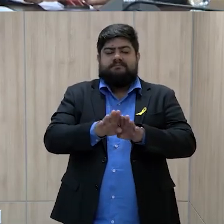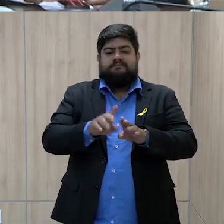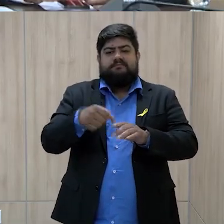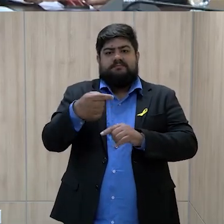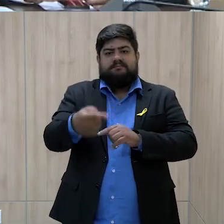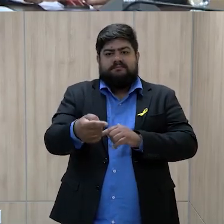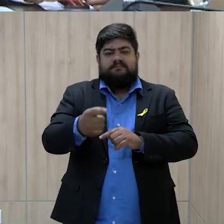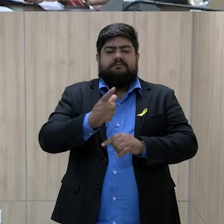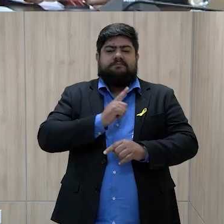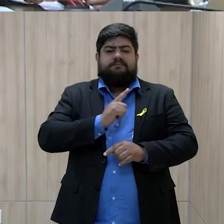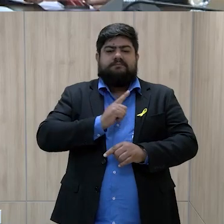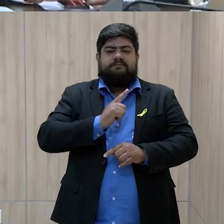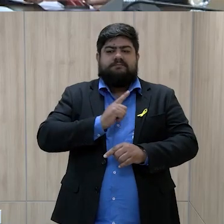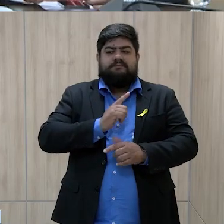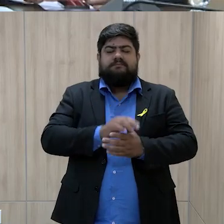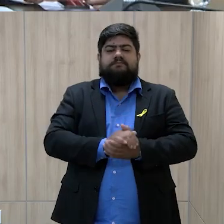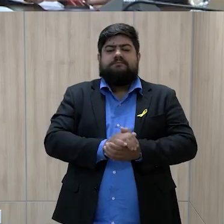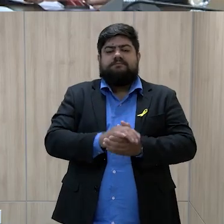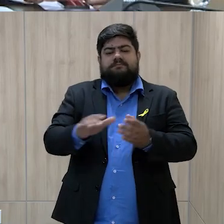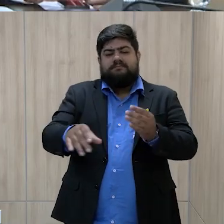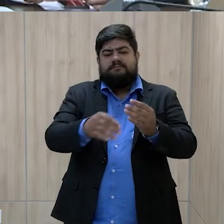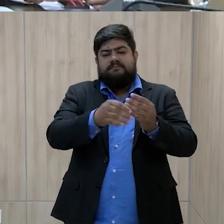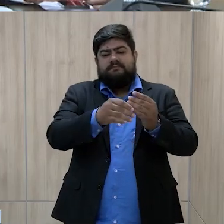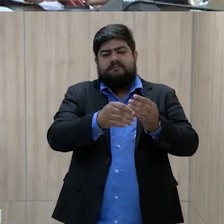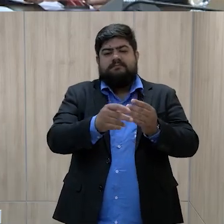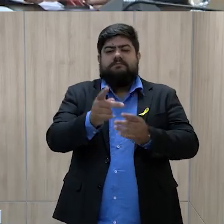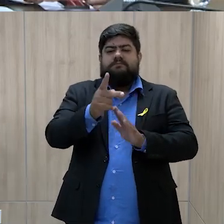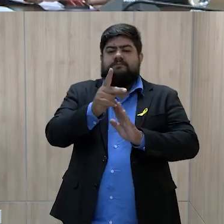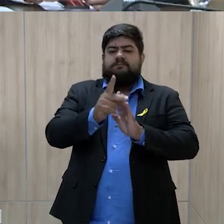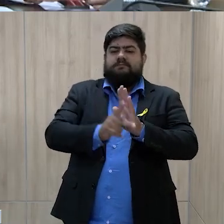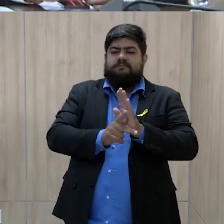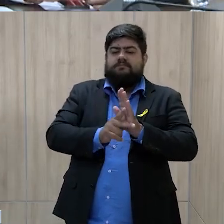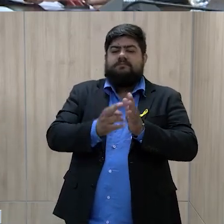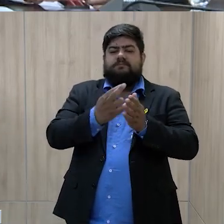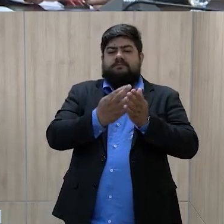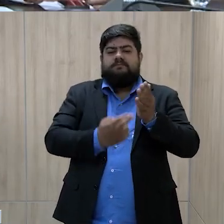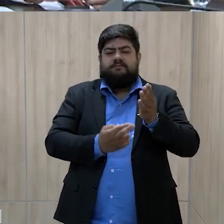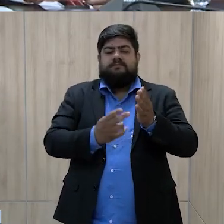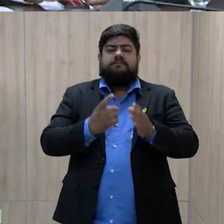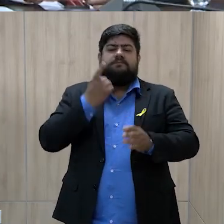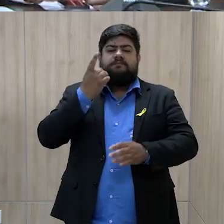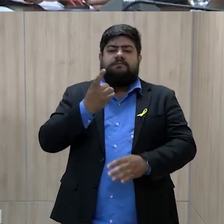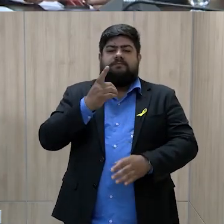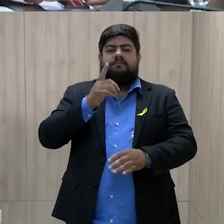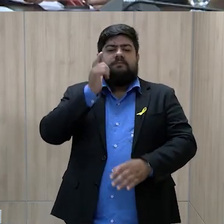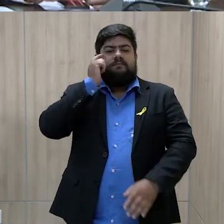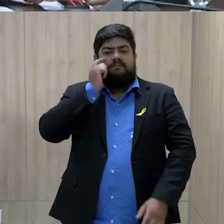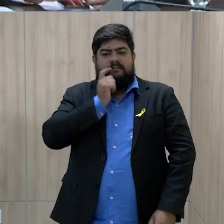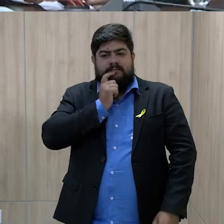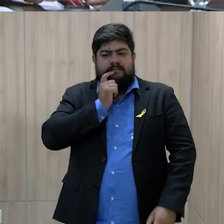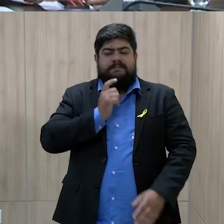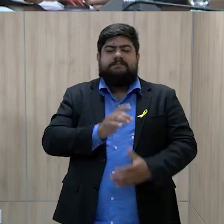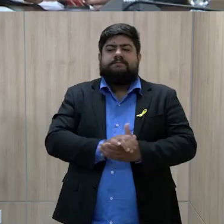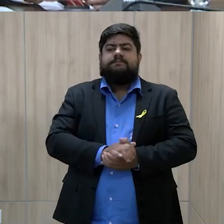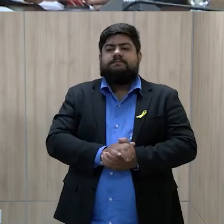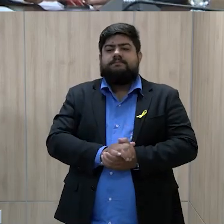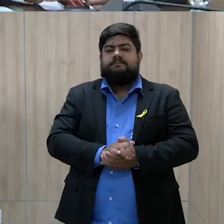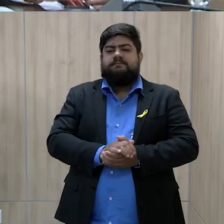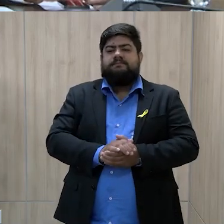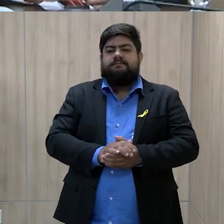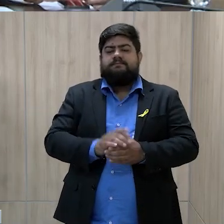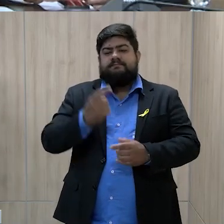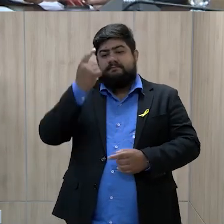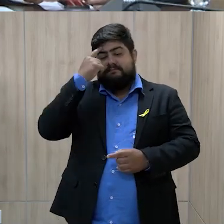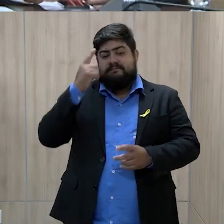e a posteriori encontra-se também acostado o parecer do relator Deputado Laerte Gomes